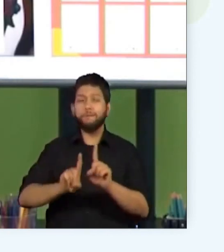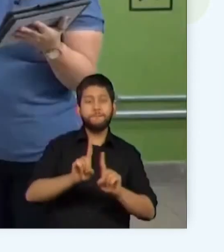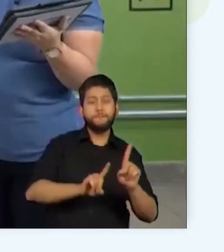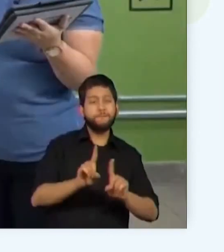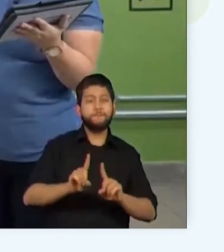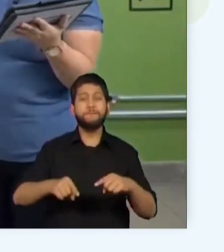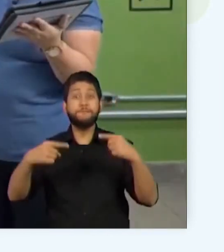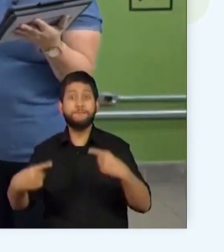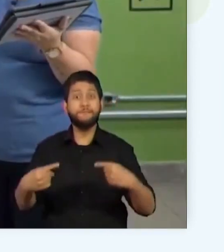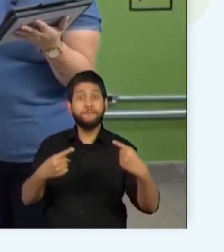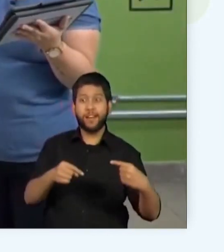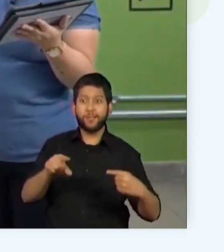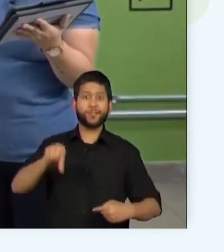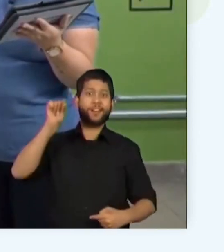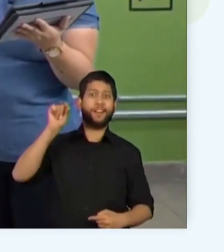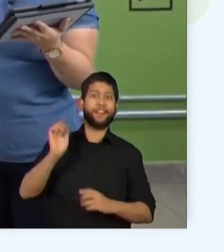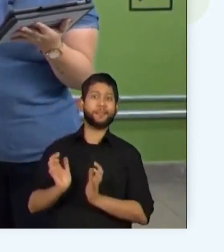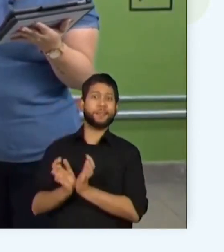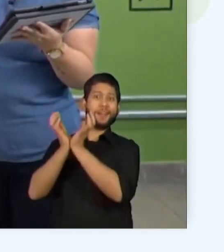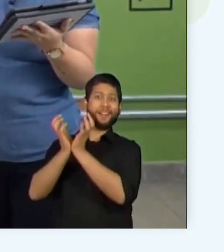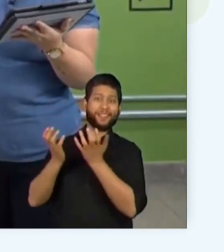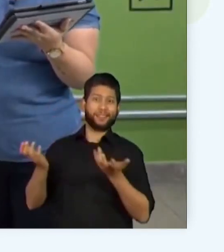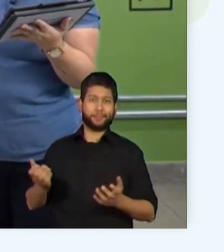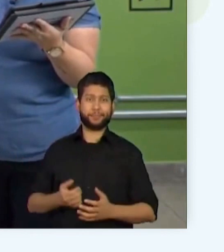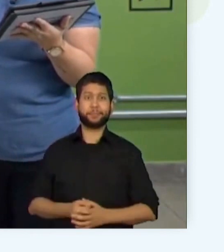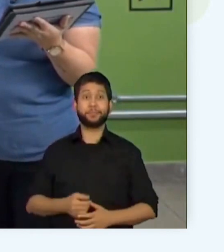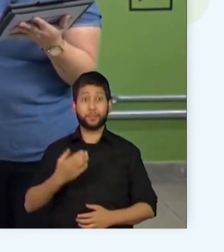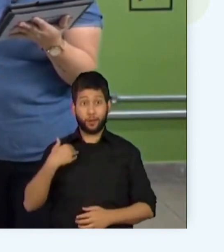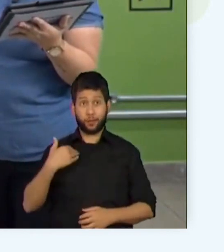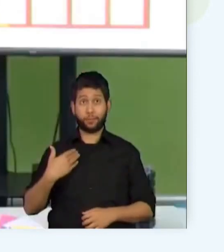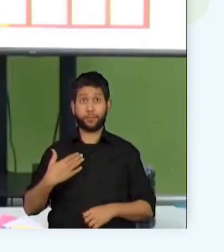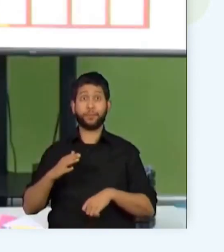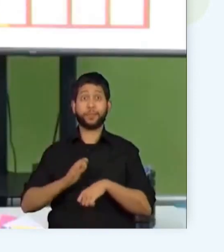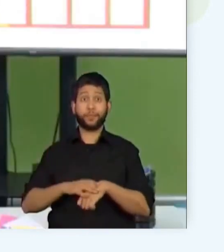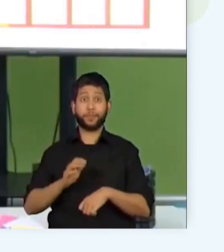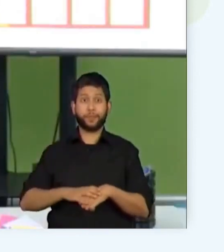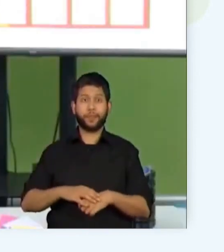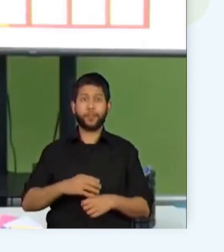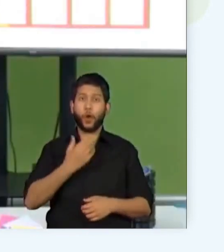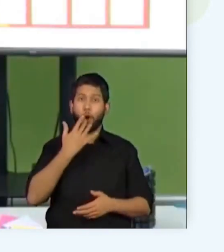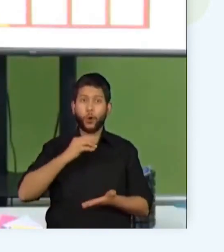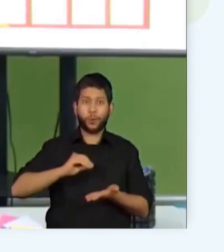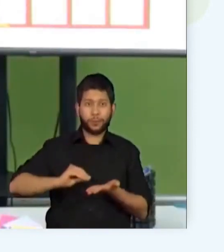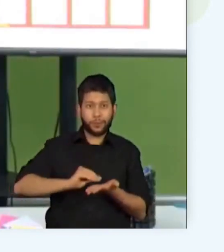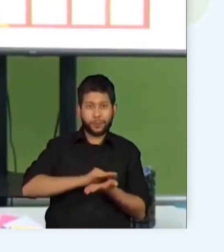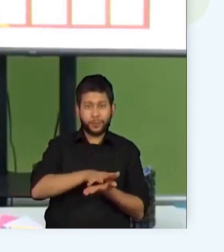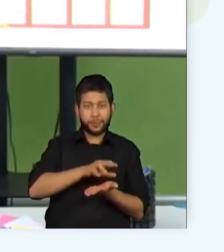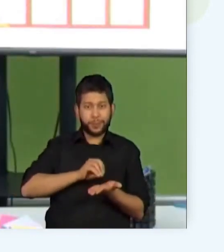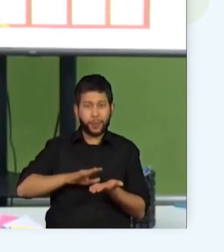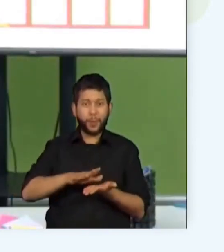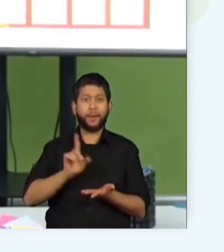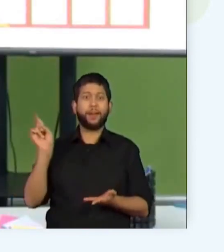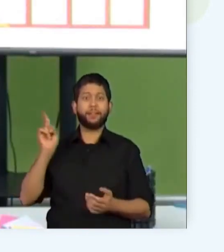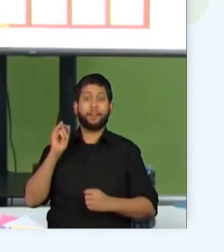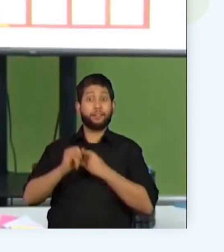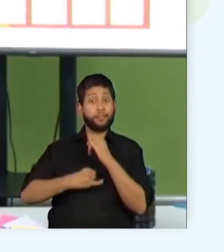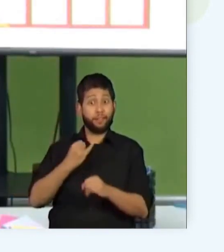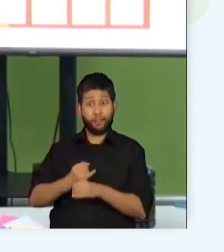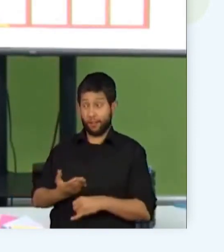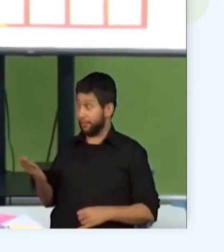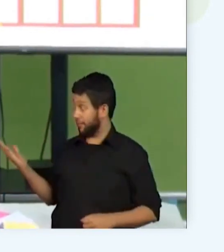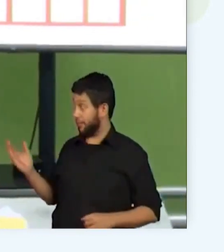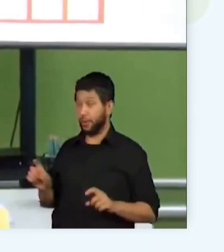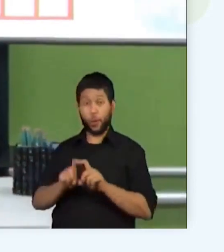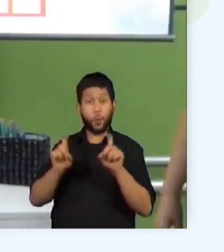caricatura, tá? Eu tenho aqui em minhas mãos a caricatura feita em aquarela. Você também tem o trabalho digital, tá?